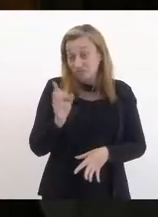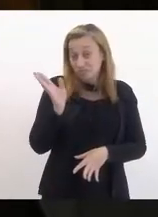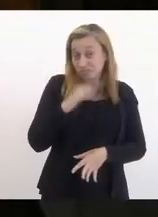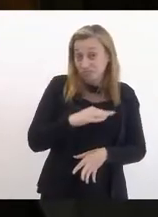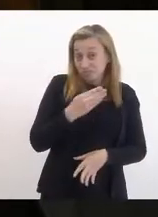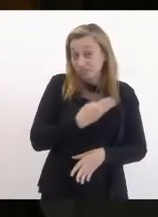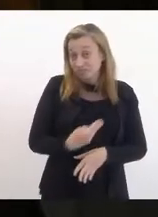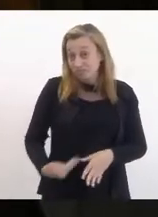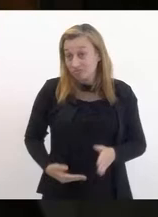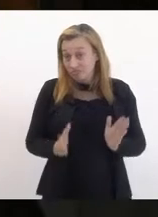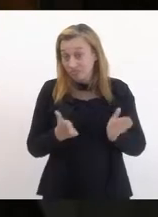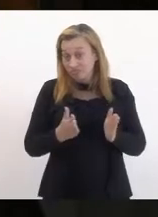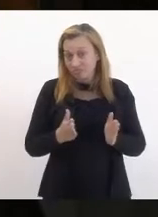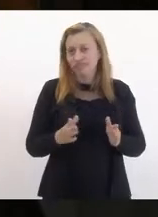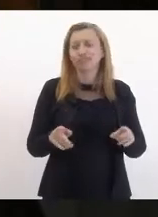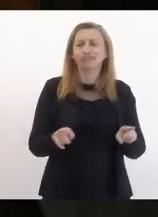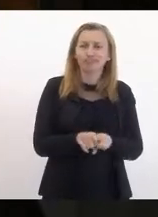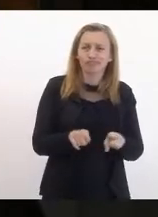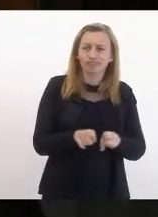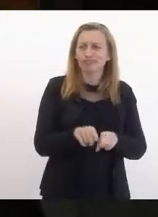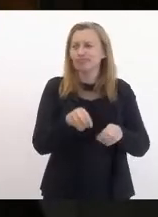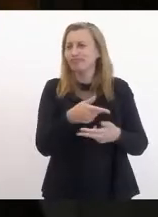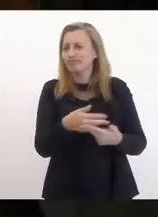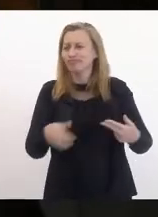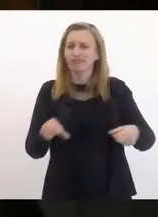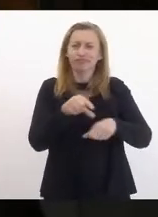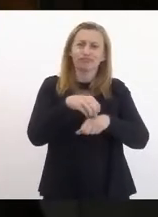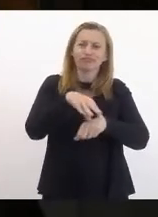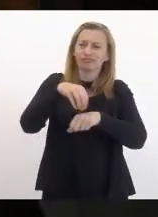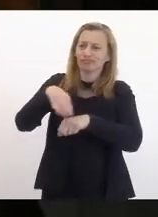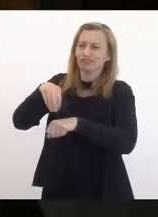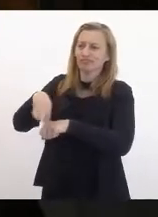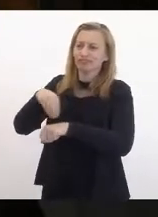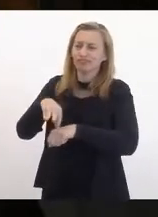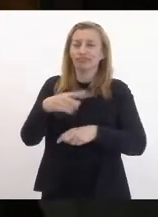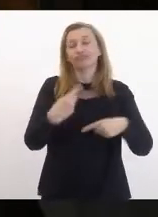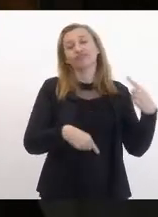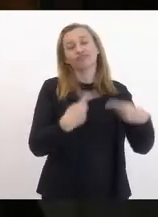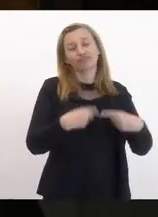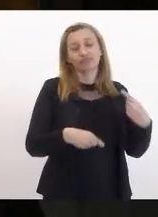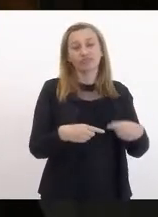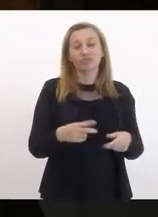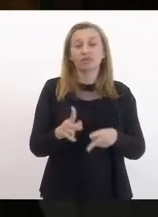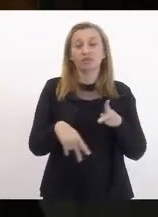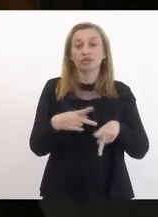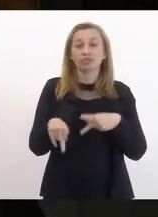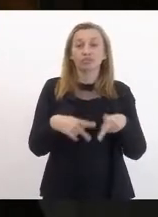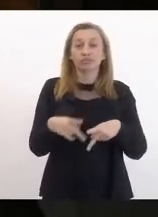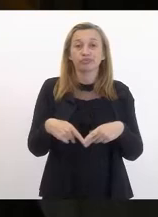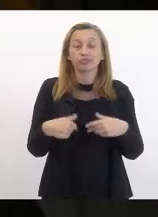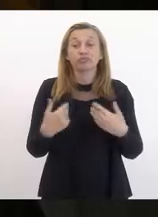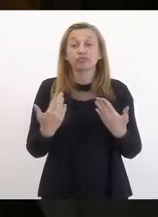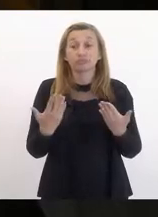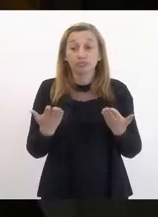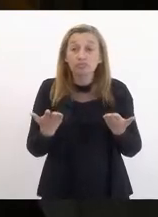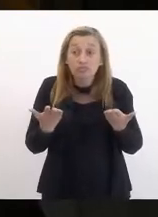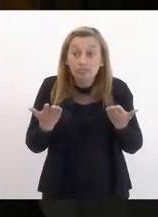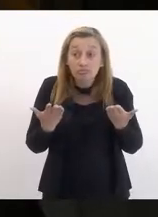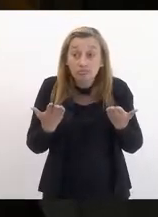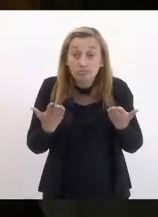governo, loteado por indicações políticas, e a população